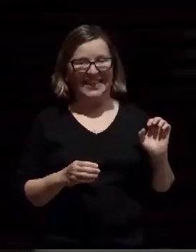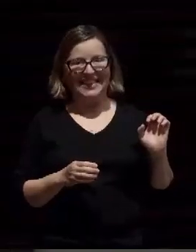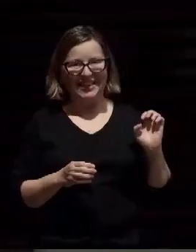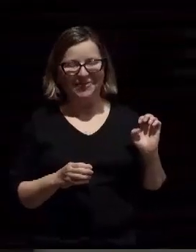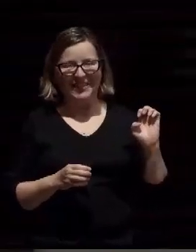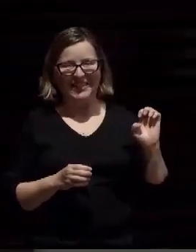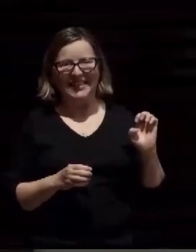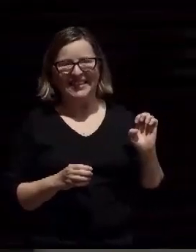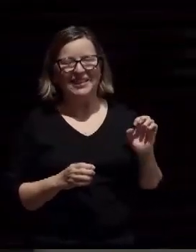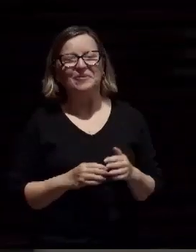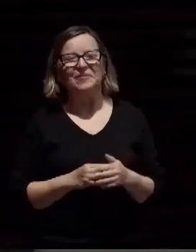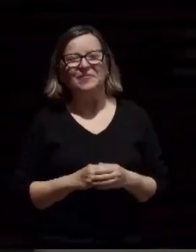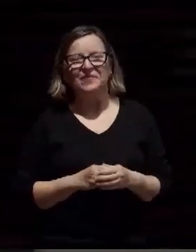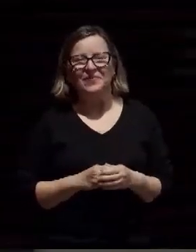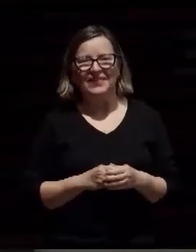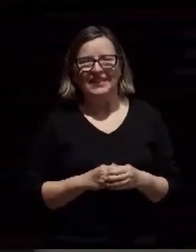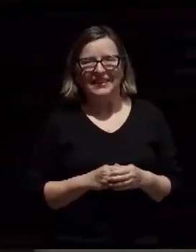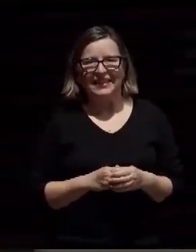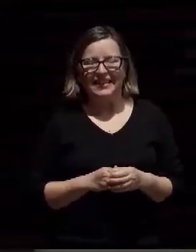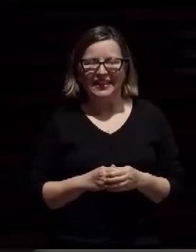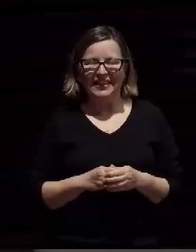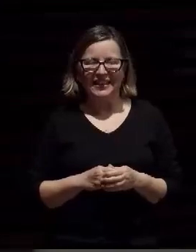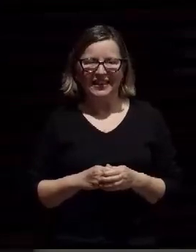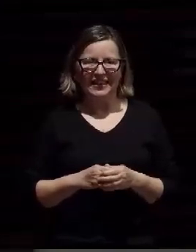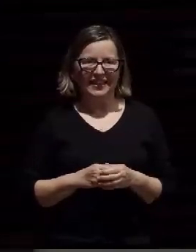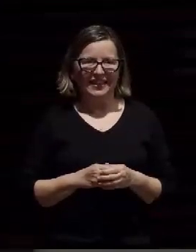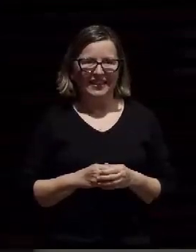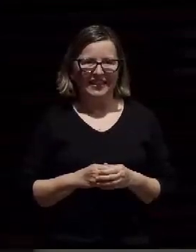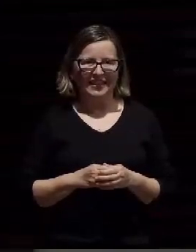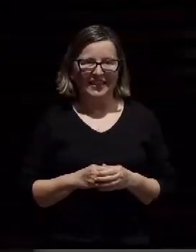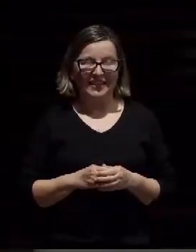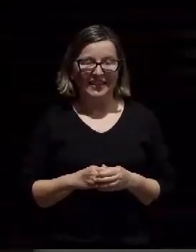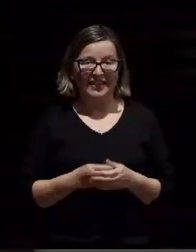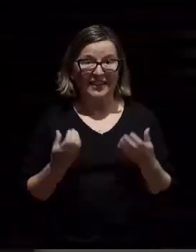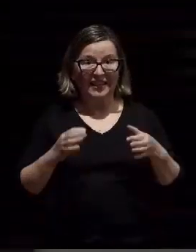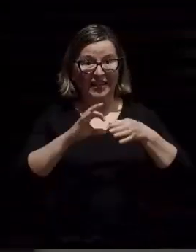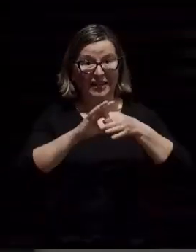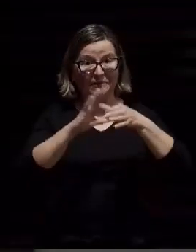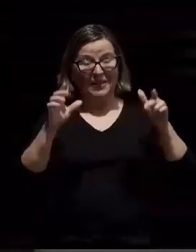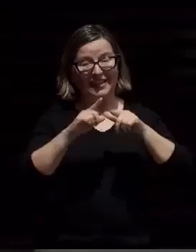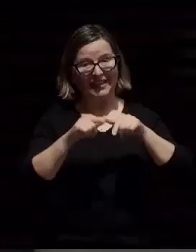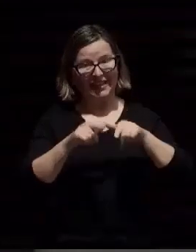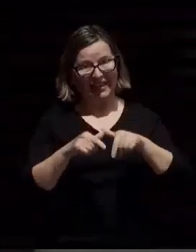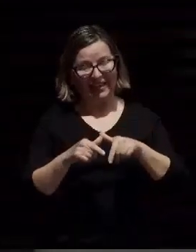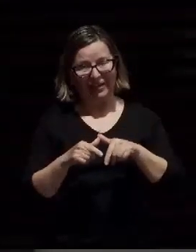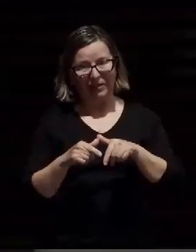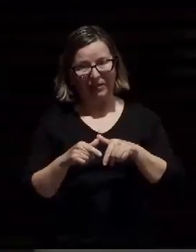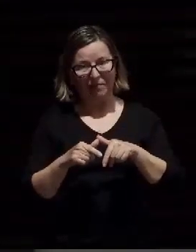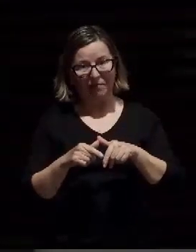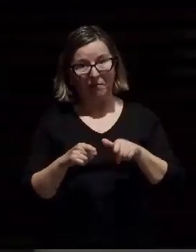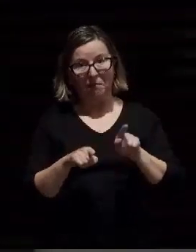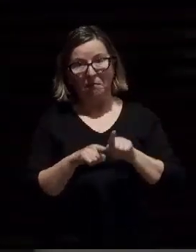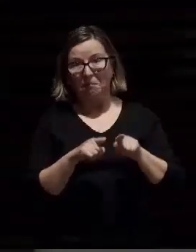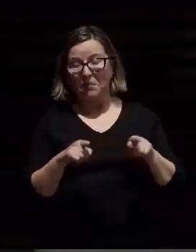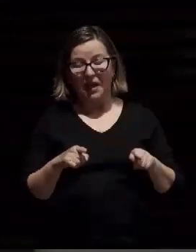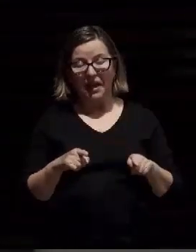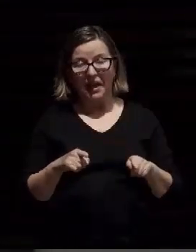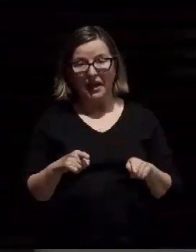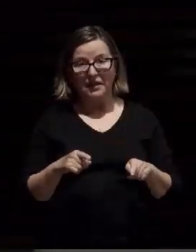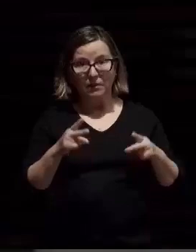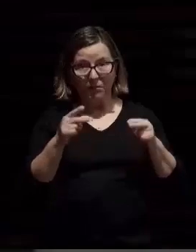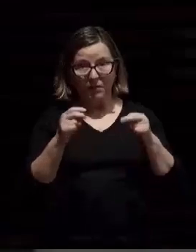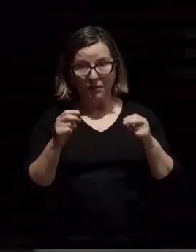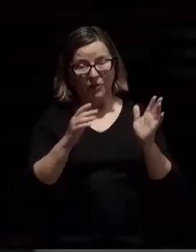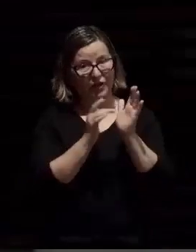de tendência por ver a libertação de Israel, quando ele viu que Jesus não iria